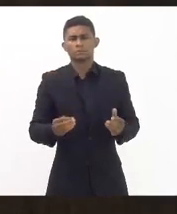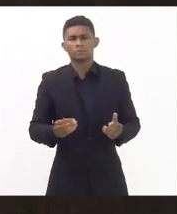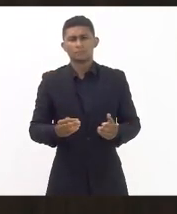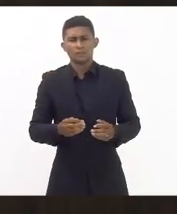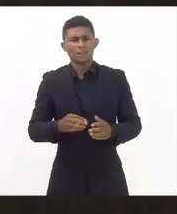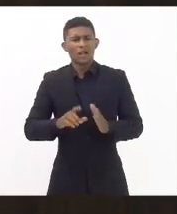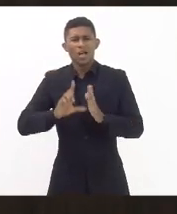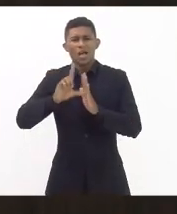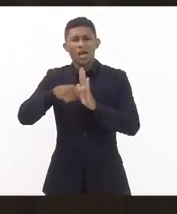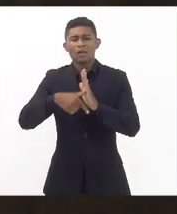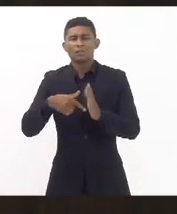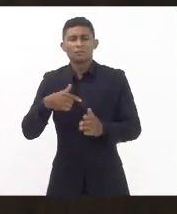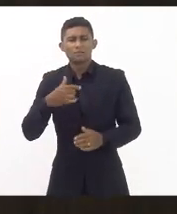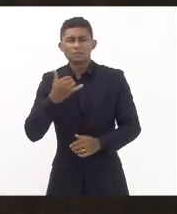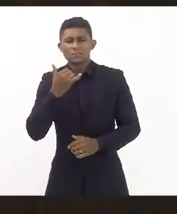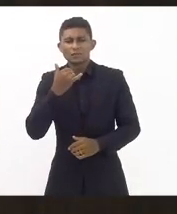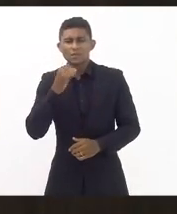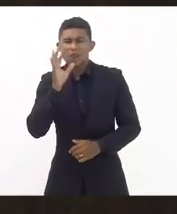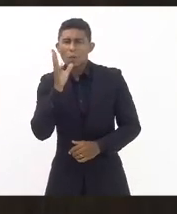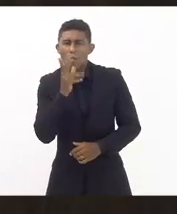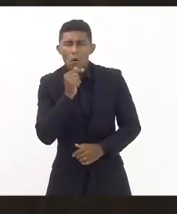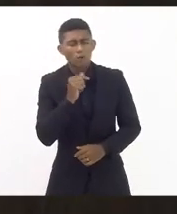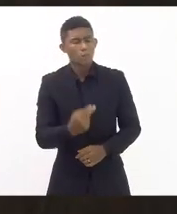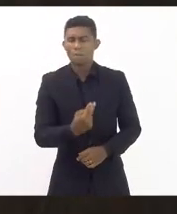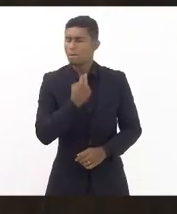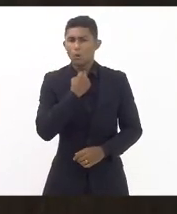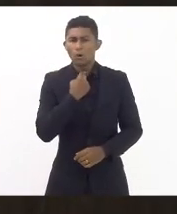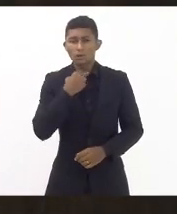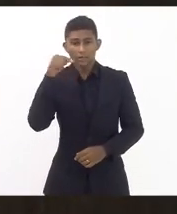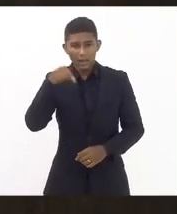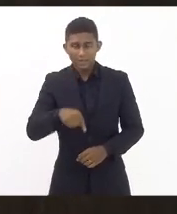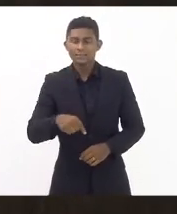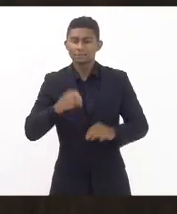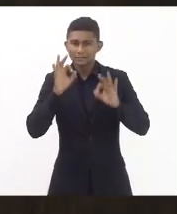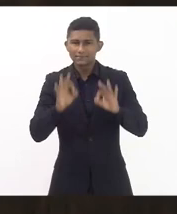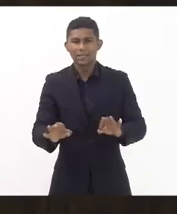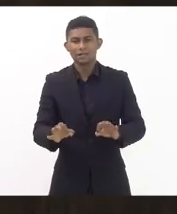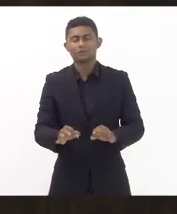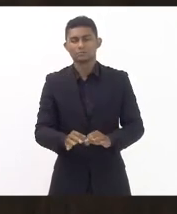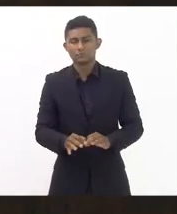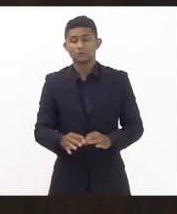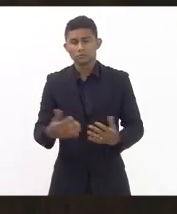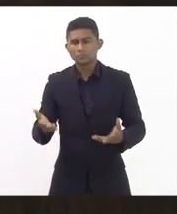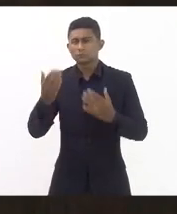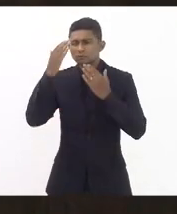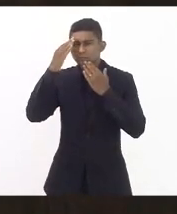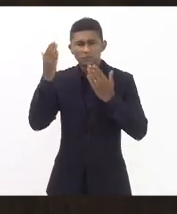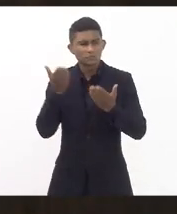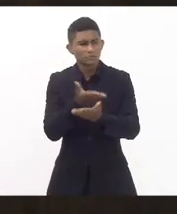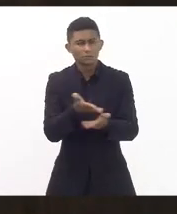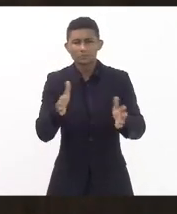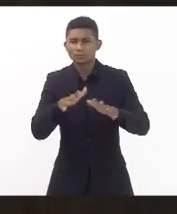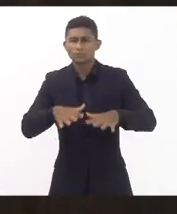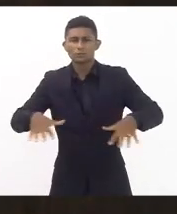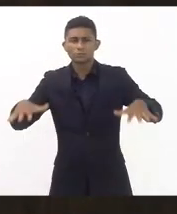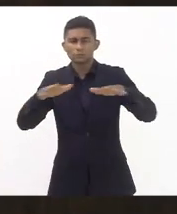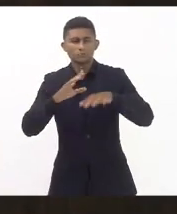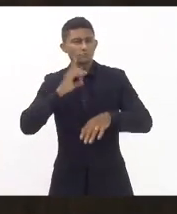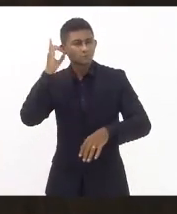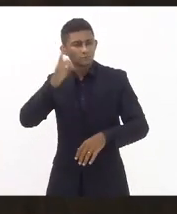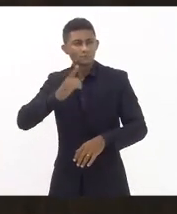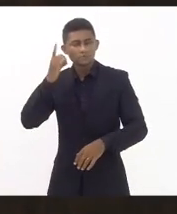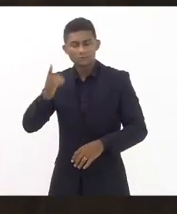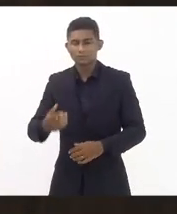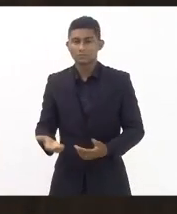e dar efetividade ao que foi defendido nessa casa. Muito obrigada a todos os senhores parlamentares, as